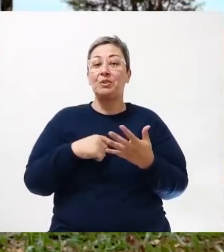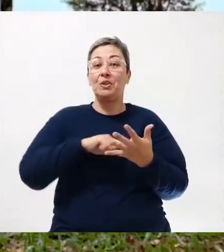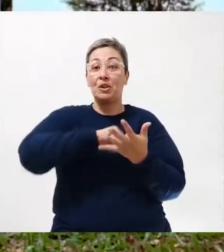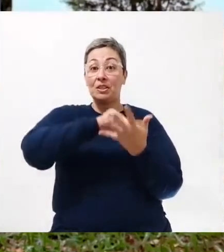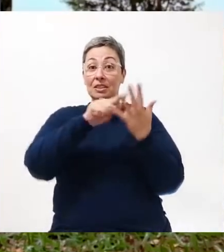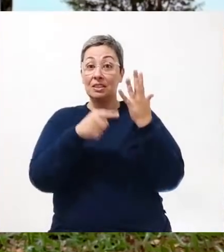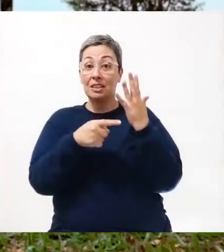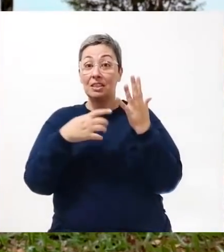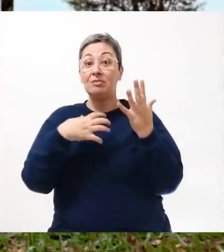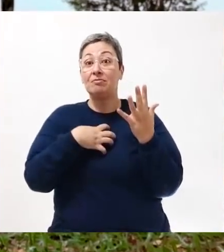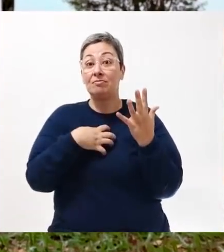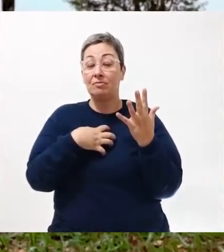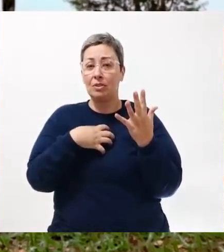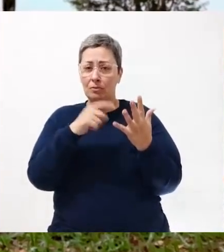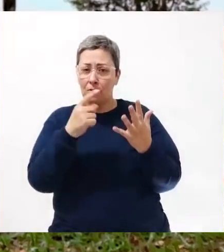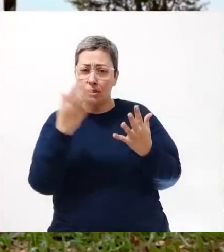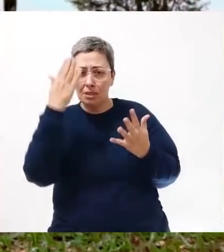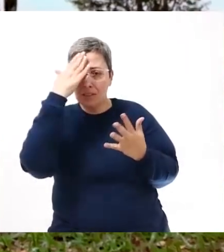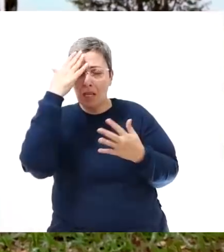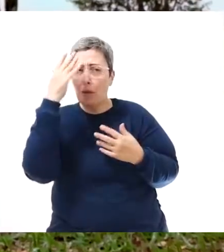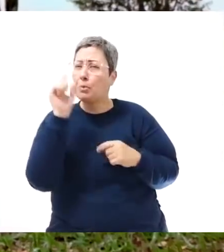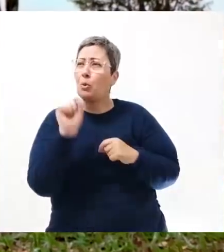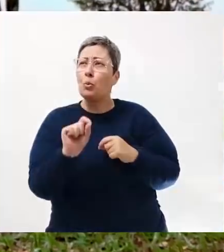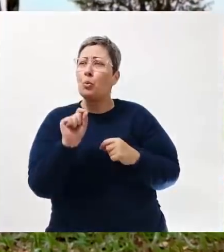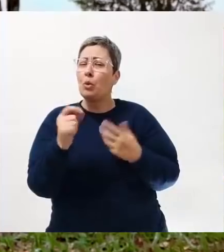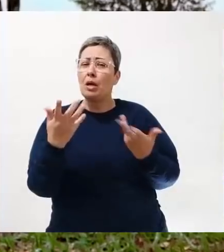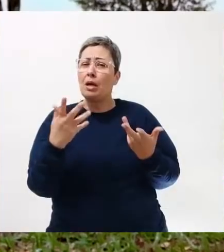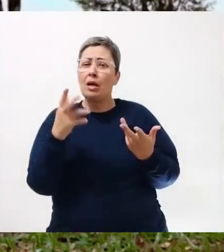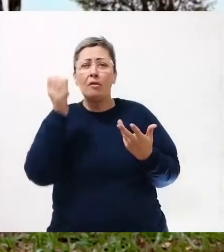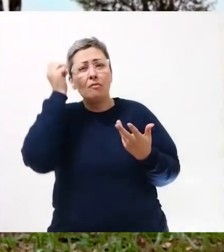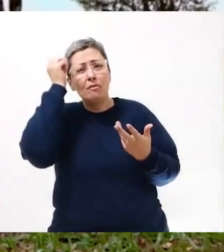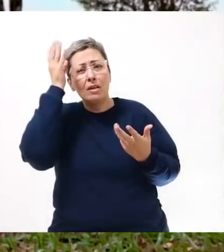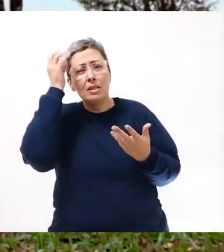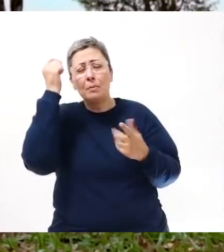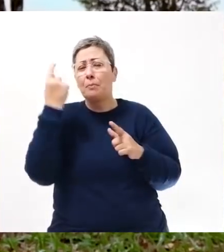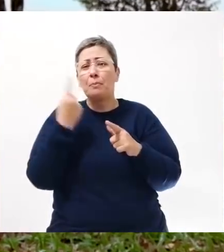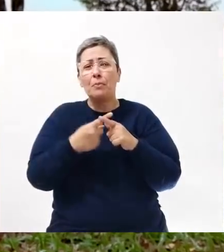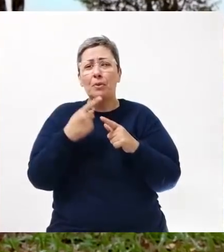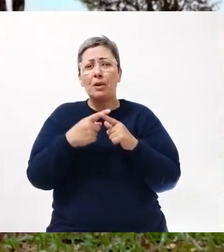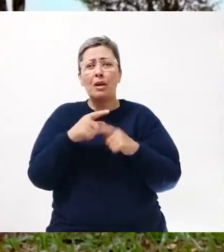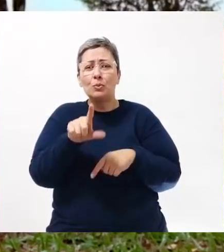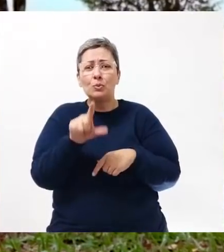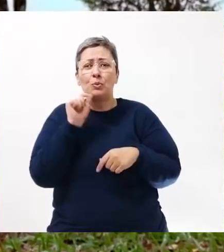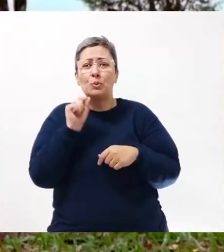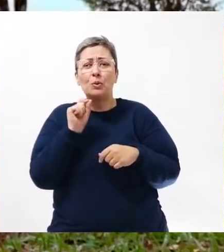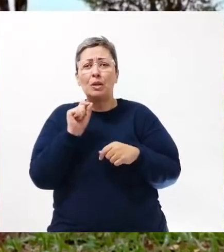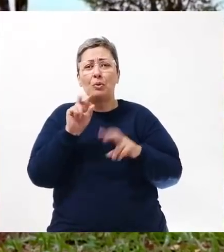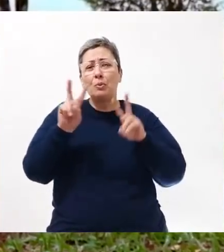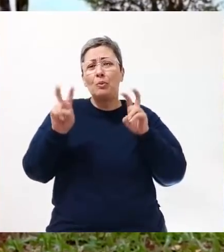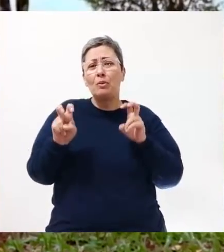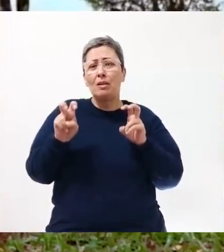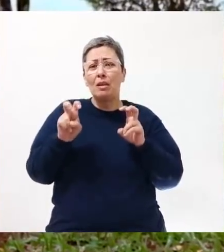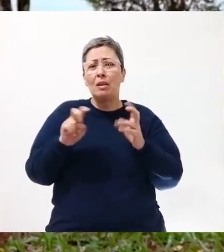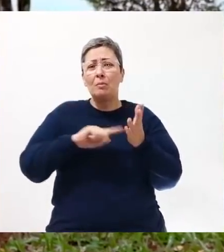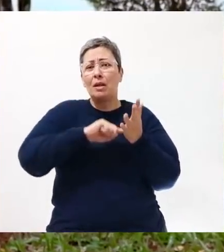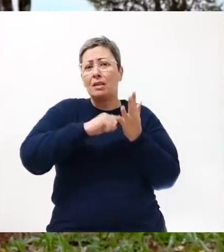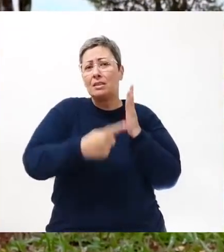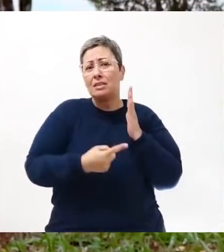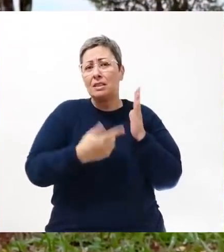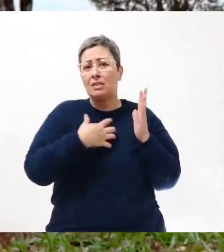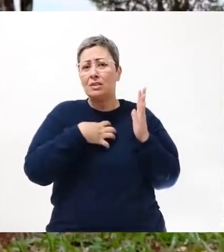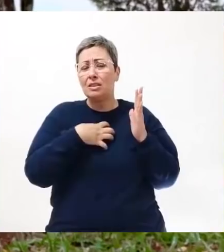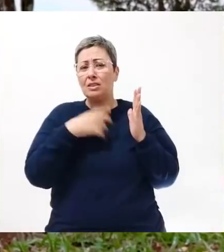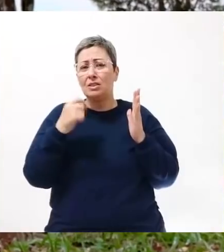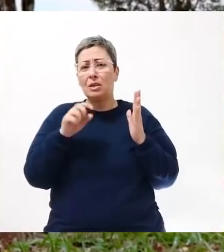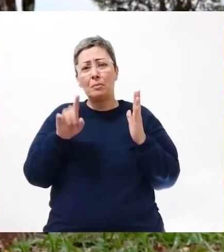os 5 sentidos. Mas você pode me perguntar, Vânia, por que você escolheu o livro Os